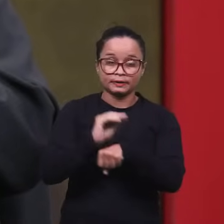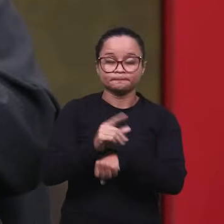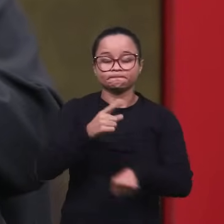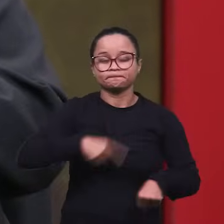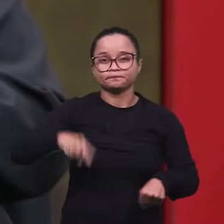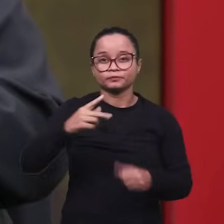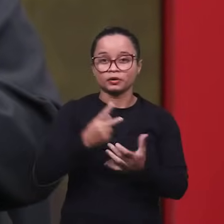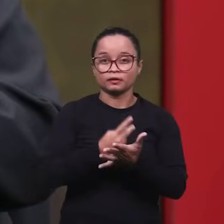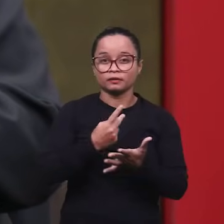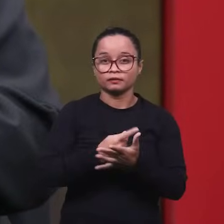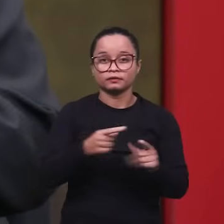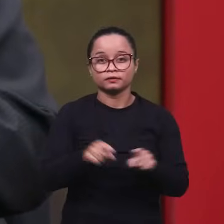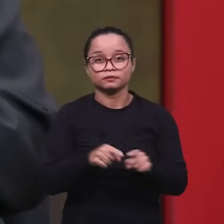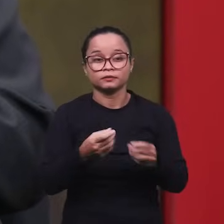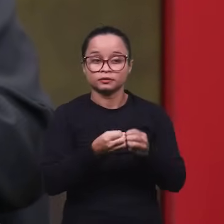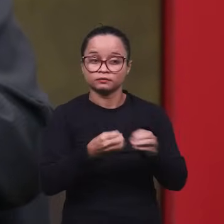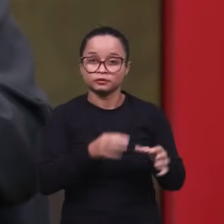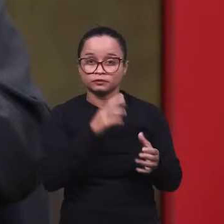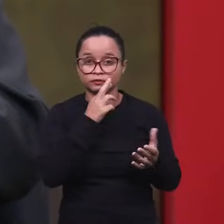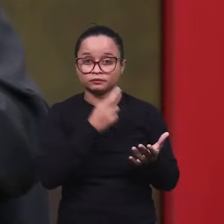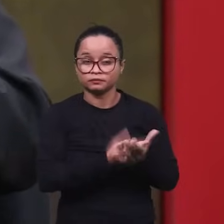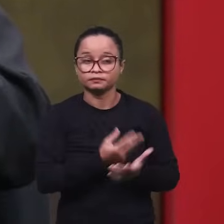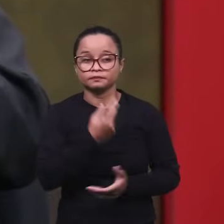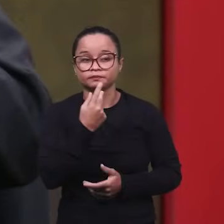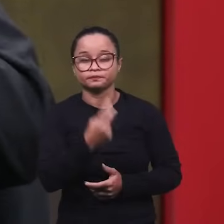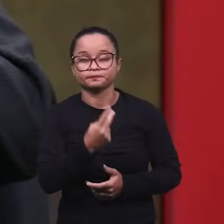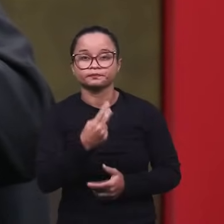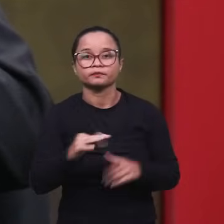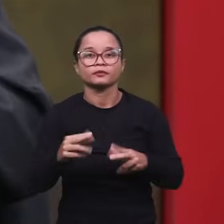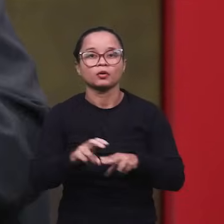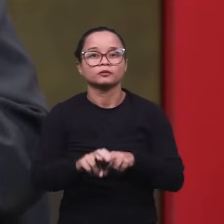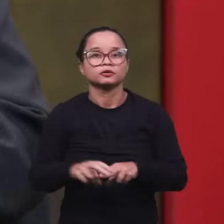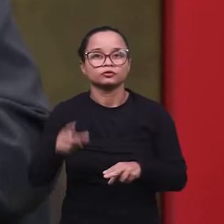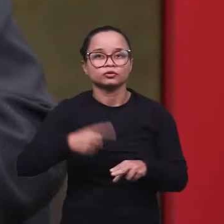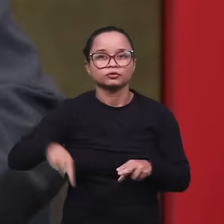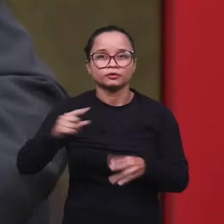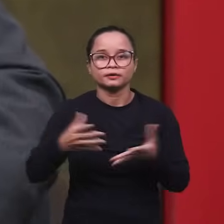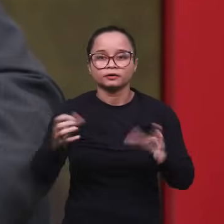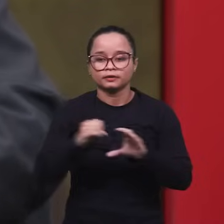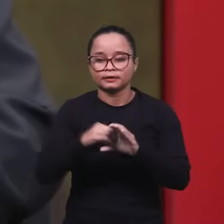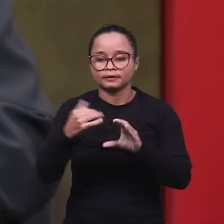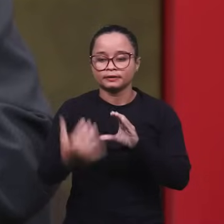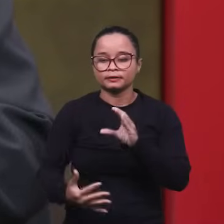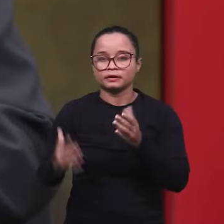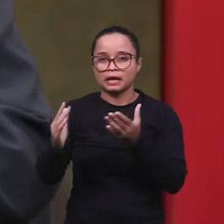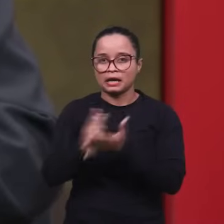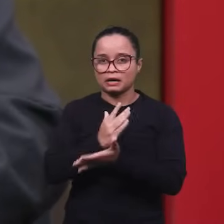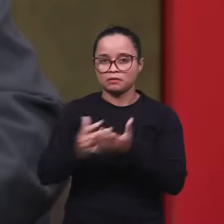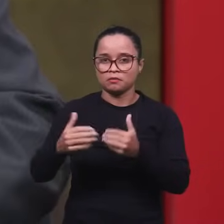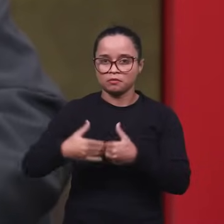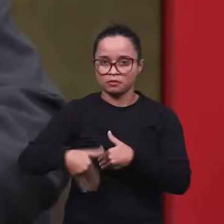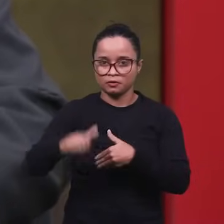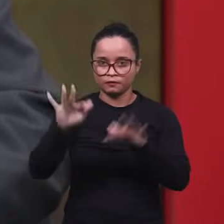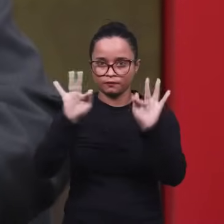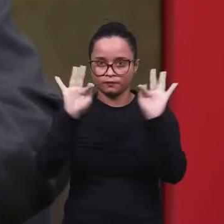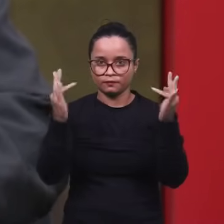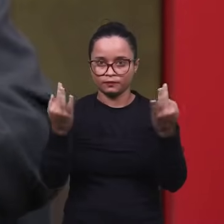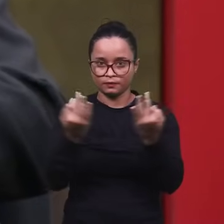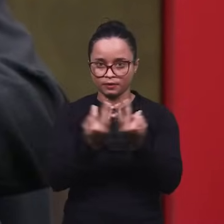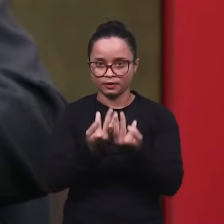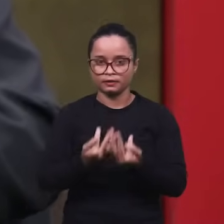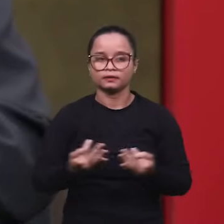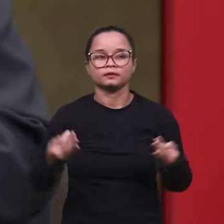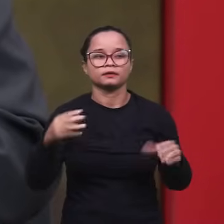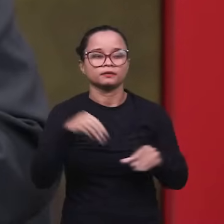tanto dos erros quanto das consequências deles. E por isso a gente tem abordado alguns aspectos a partir de famílias registradas na